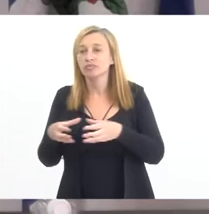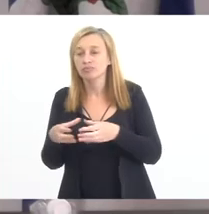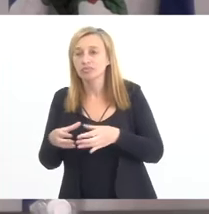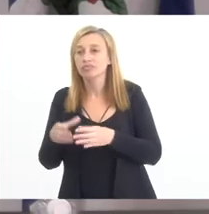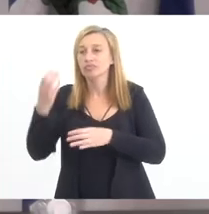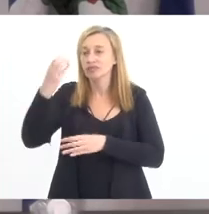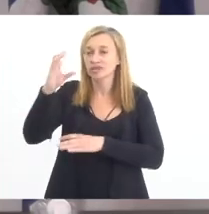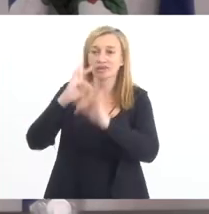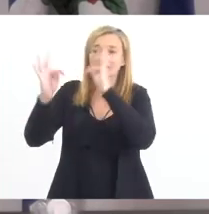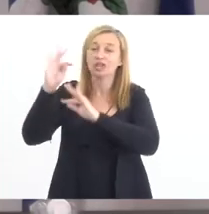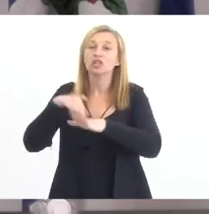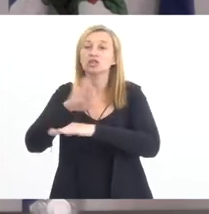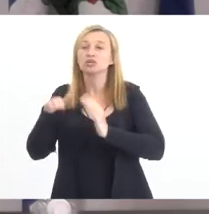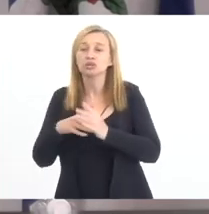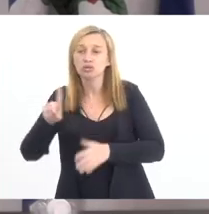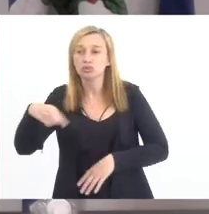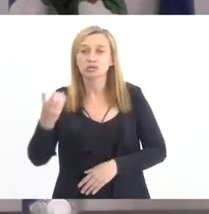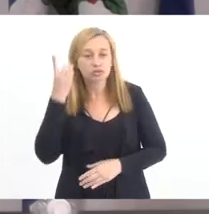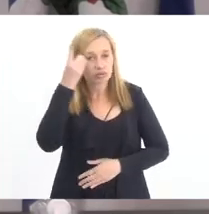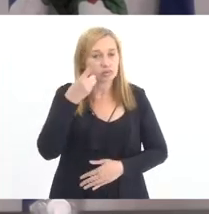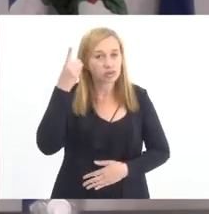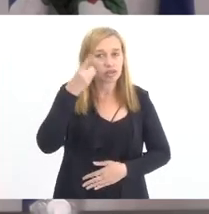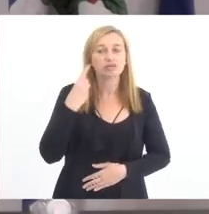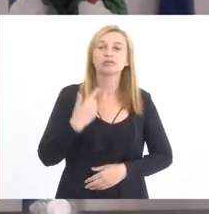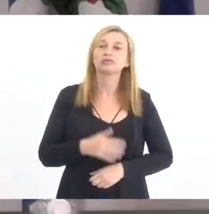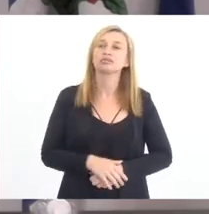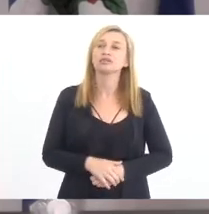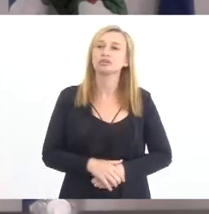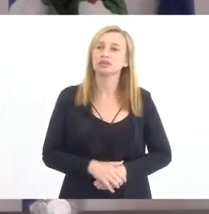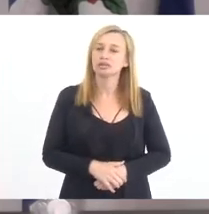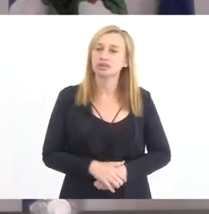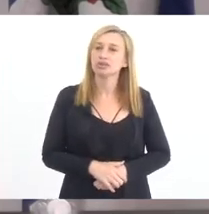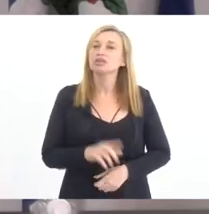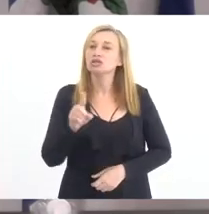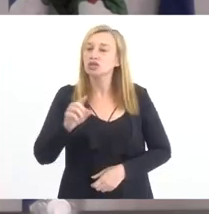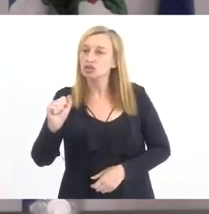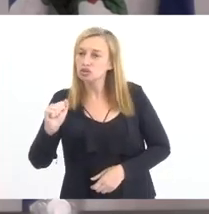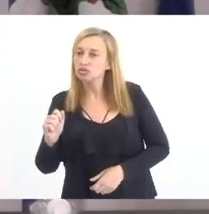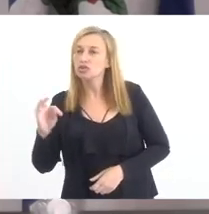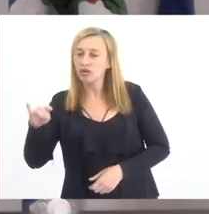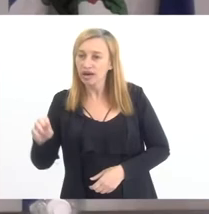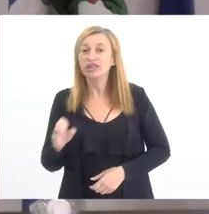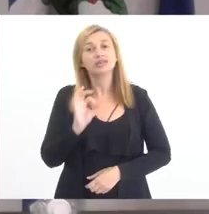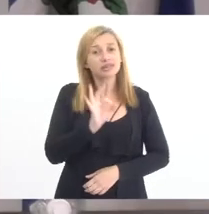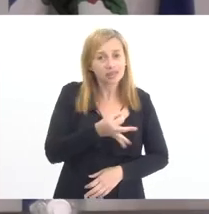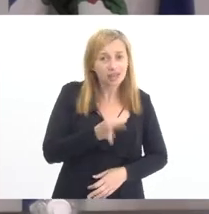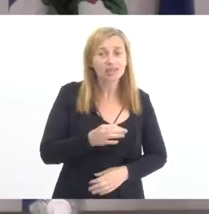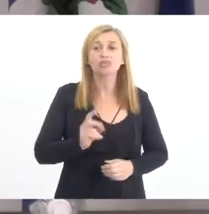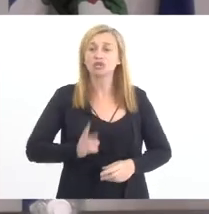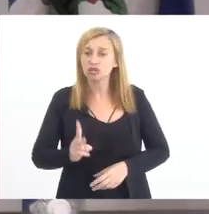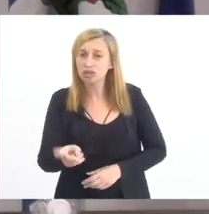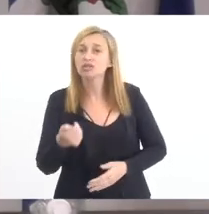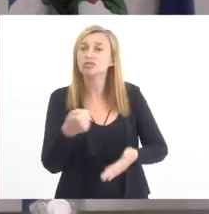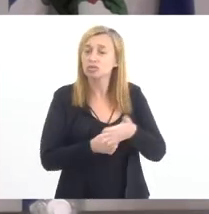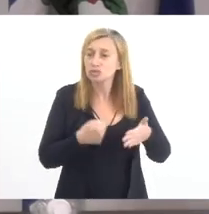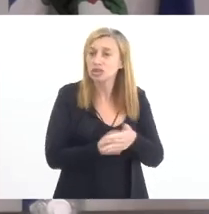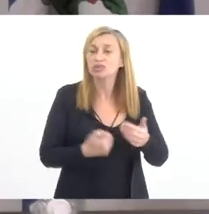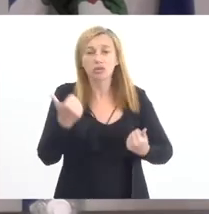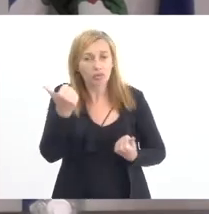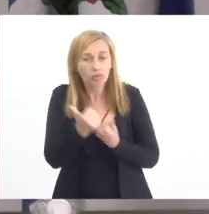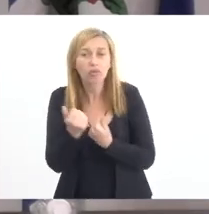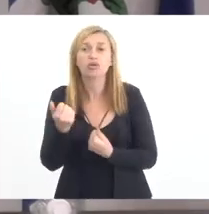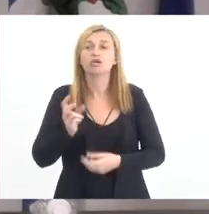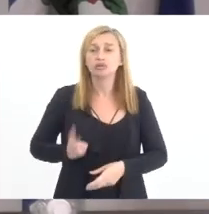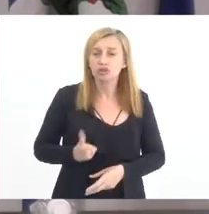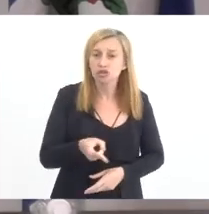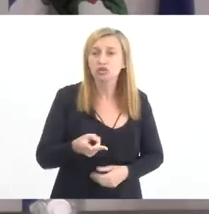Tecnologia e todos os demais deputados, da Zona Oeste, inclusive, continuaremos contando com apoio. E